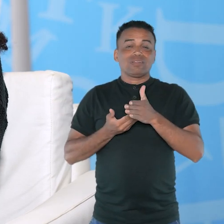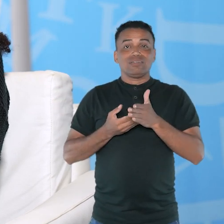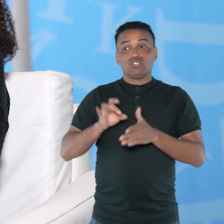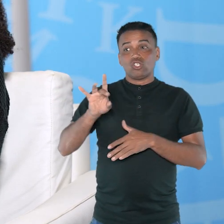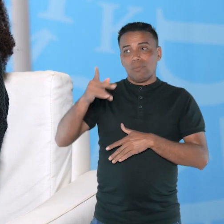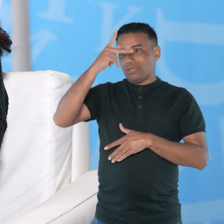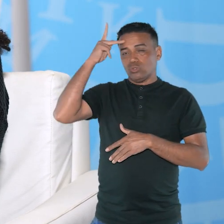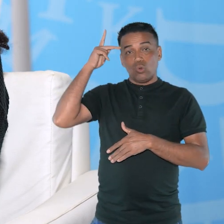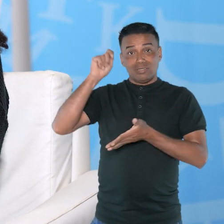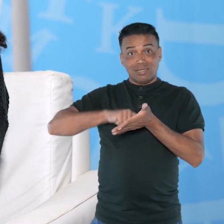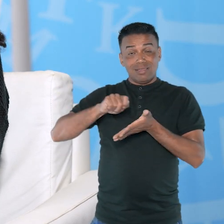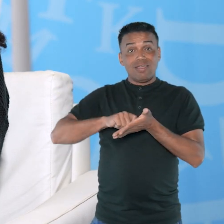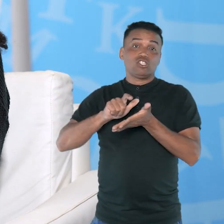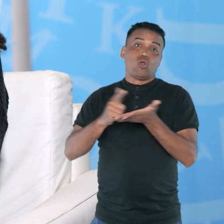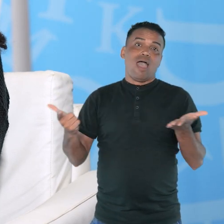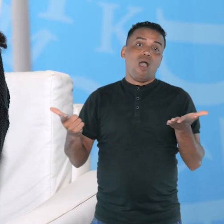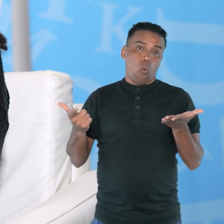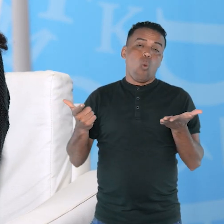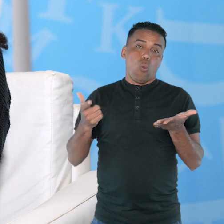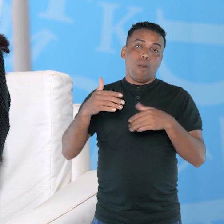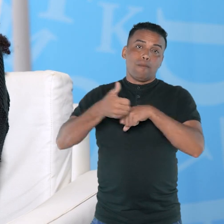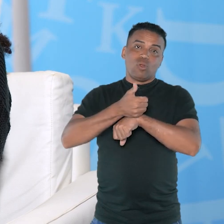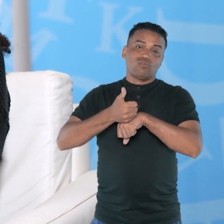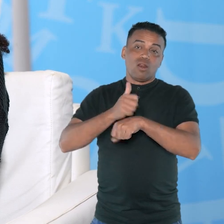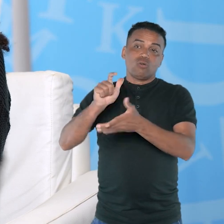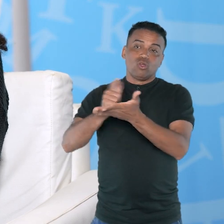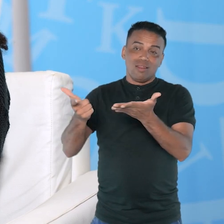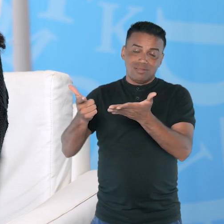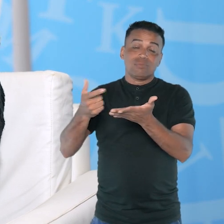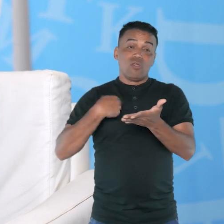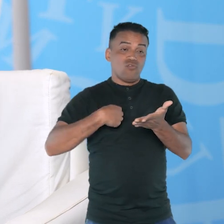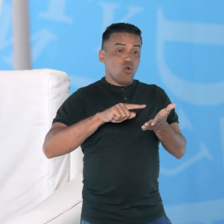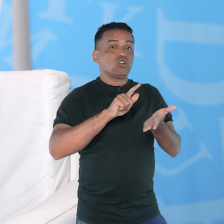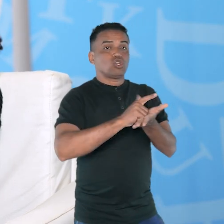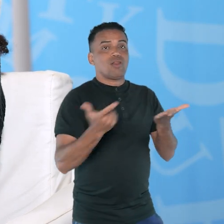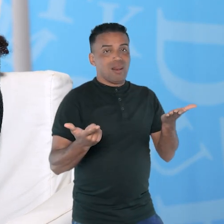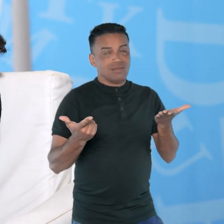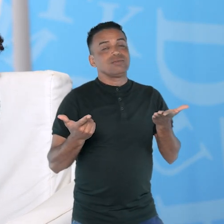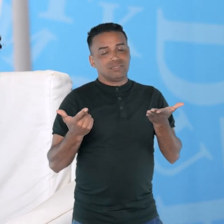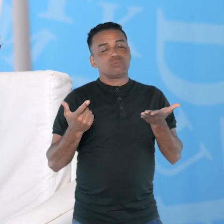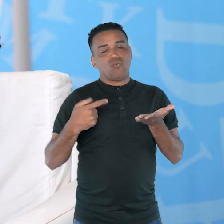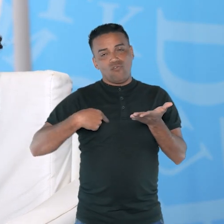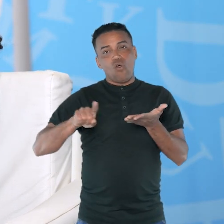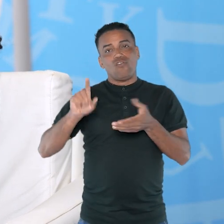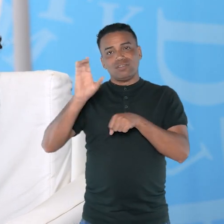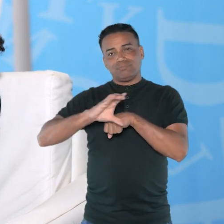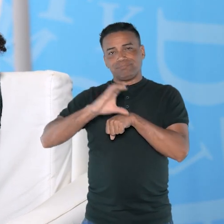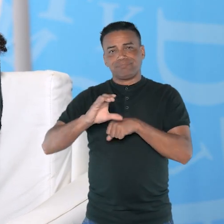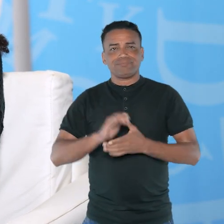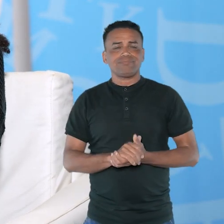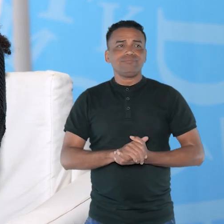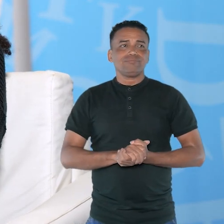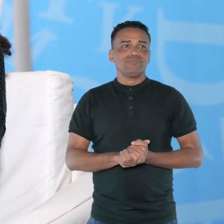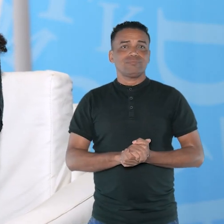só o jornalista. Então, eu achava assim, o jornalista, ele escreve. Eu vou fazer jornalismo. Aí eu ficava... Por